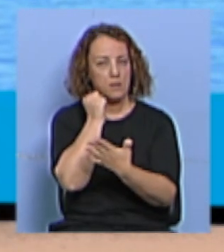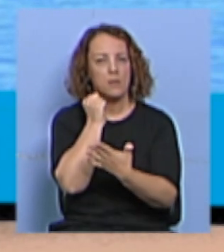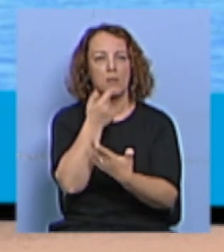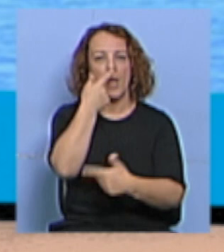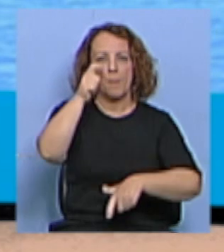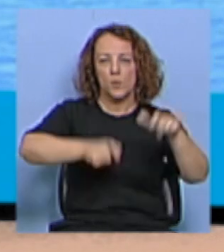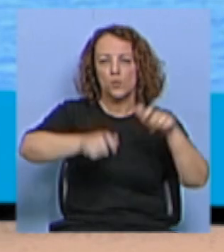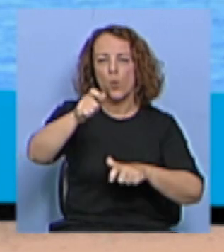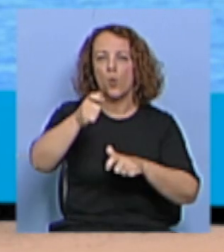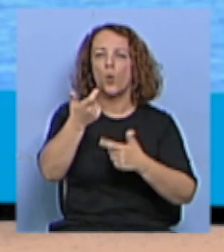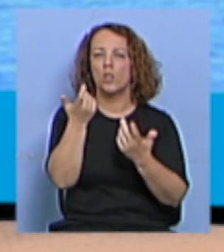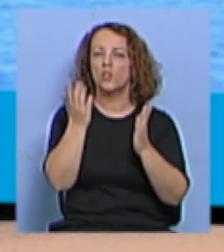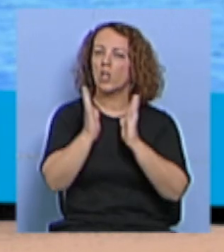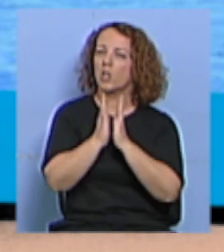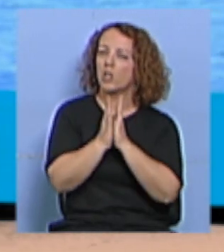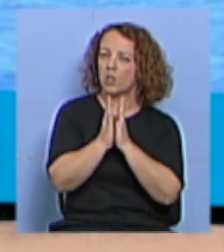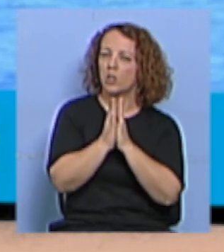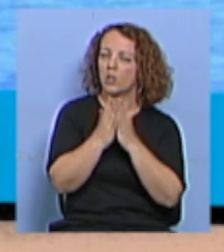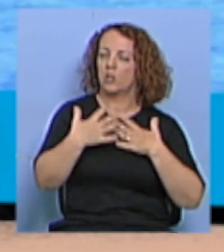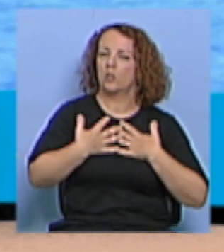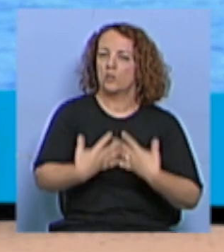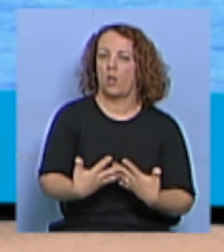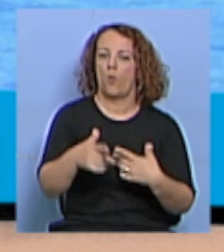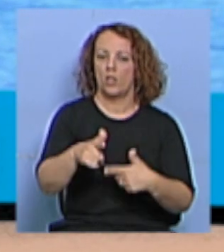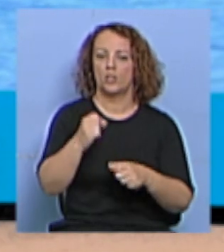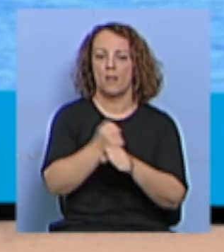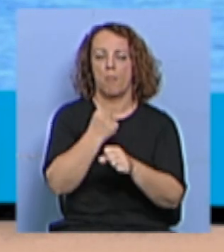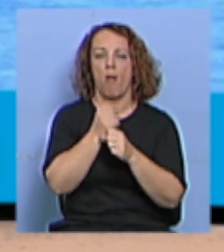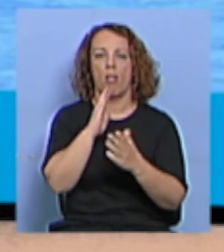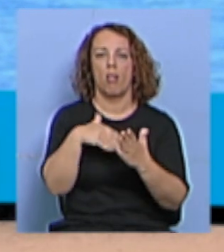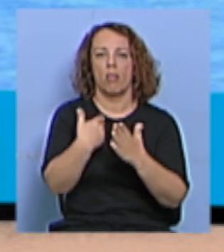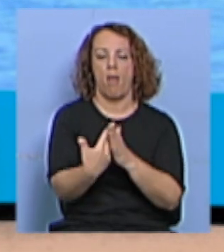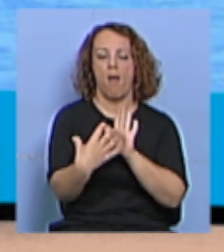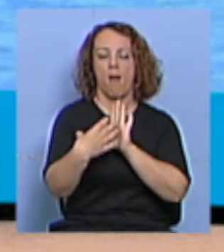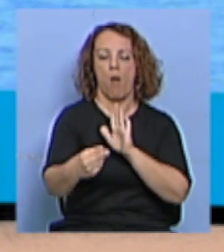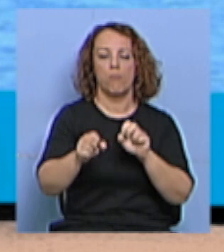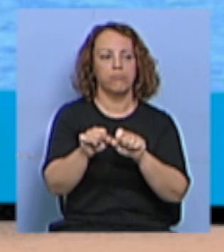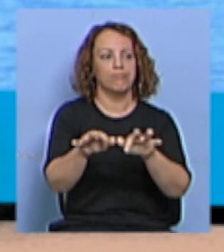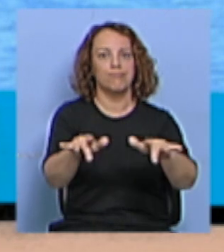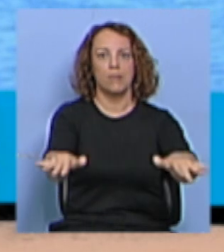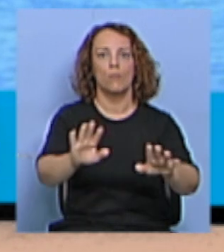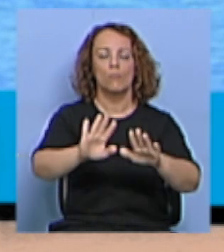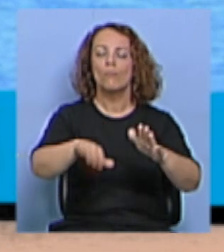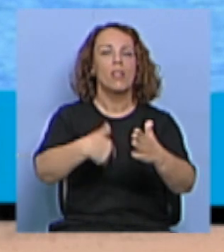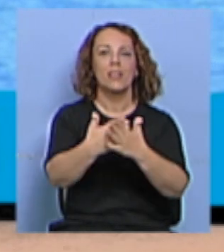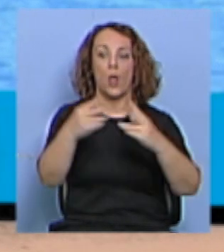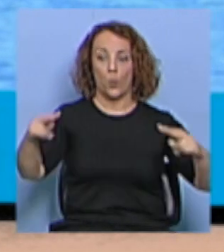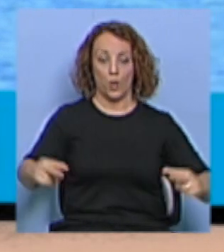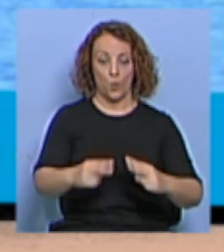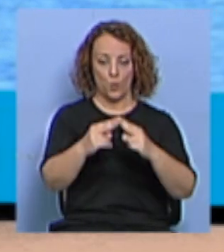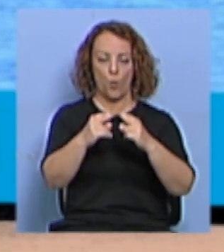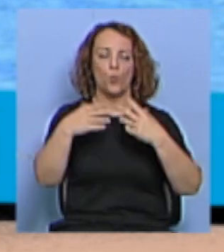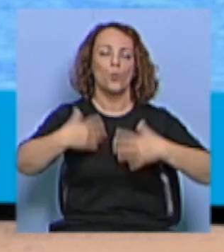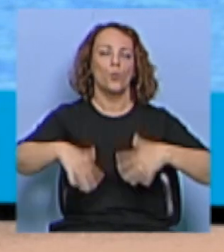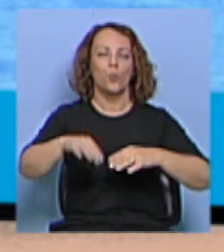enquanto cristãos, e acreditamos que é um trabalho que tem um grande efeito replicador, também pela dimensão do encontro. A dimensão do encontro é uma